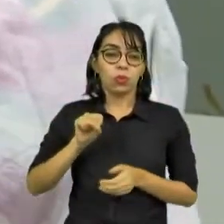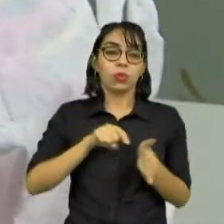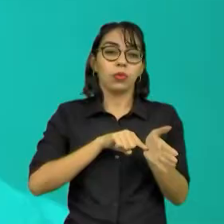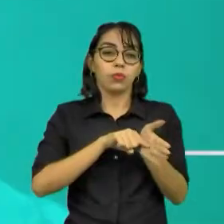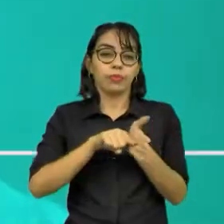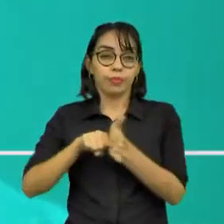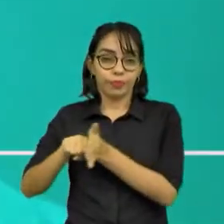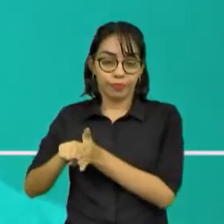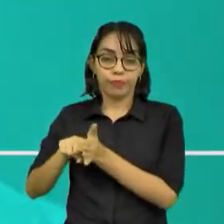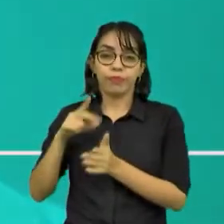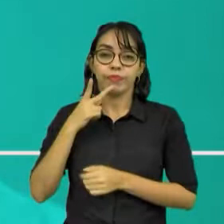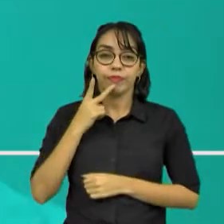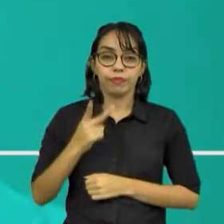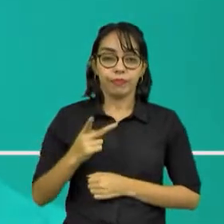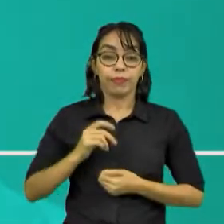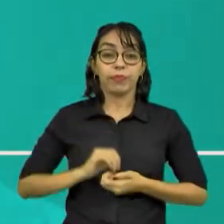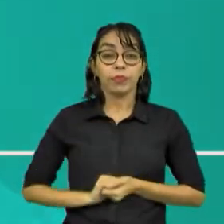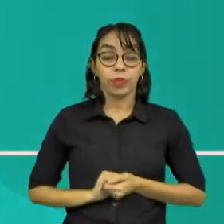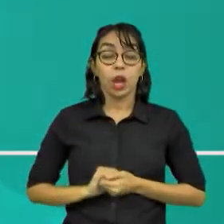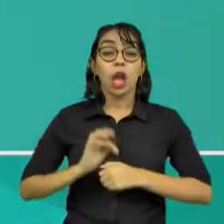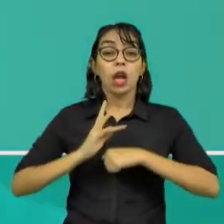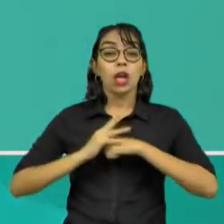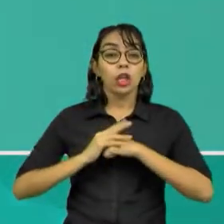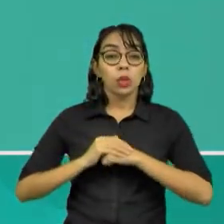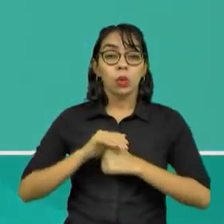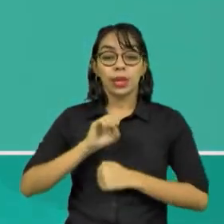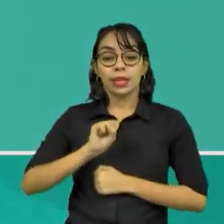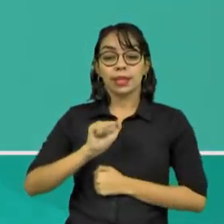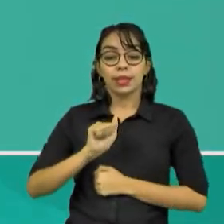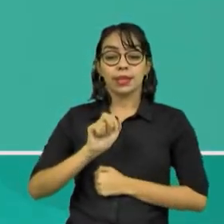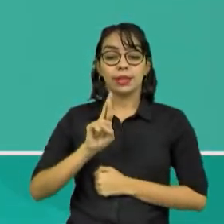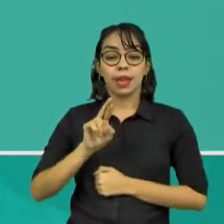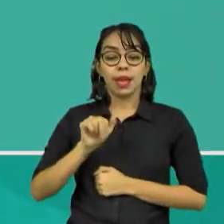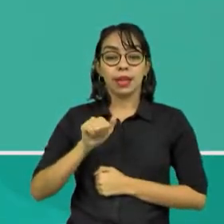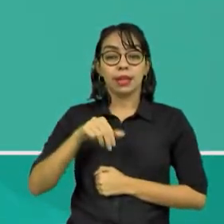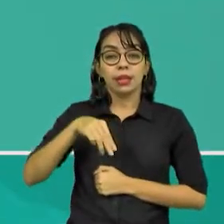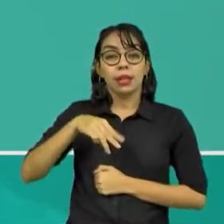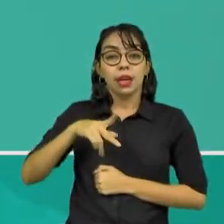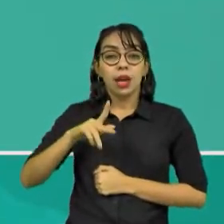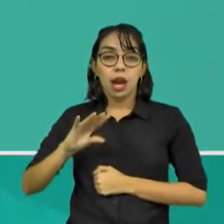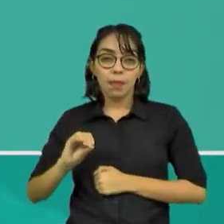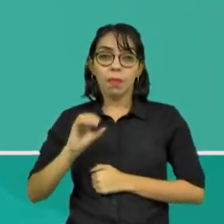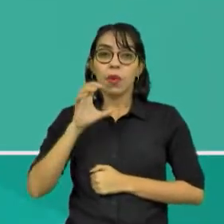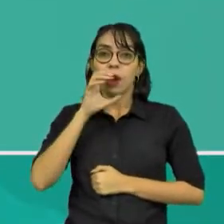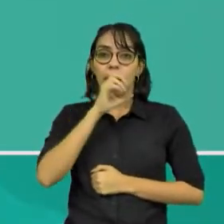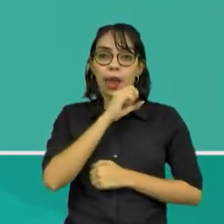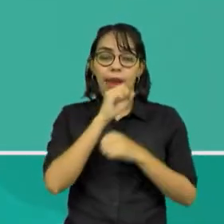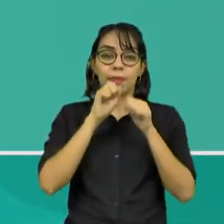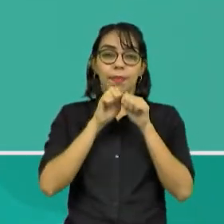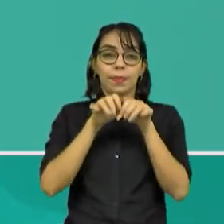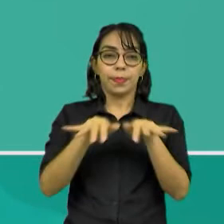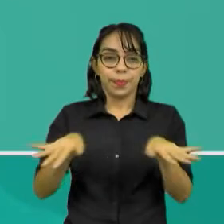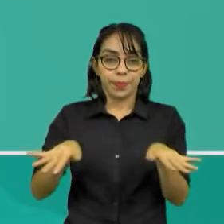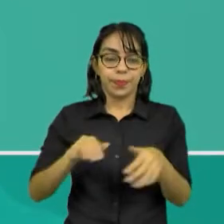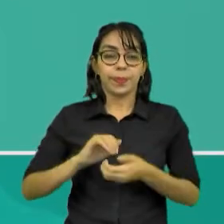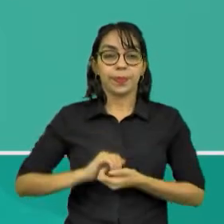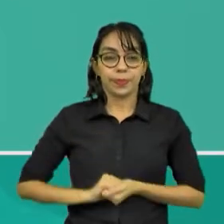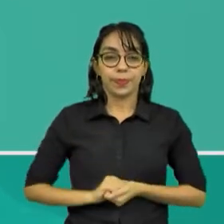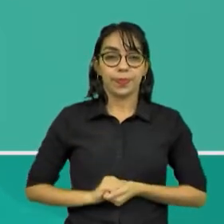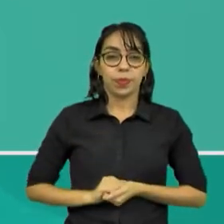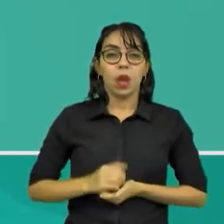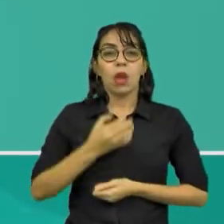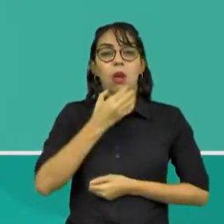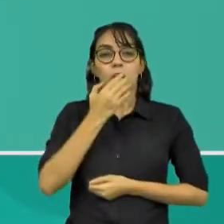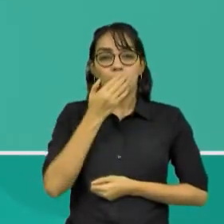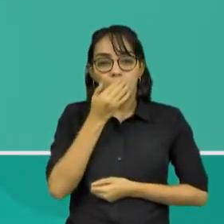E o sarampo é uma doença que se espalha rapidamente. Dentre os sintomas, tosse persistente,